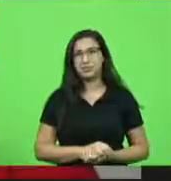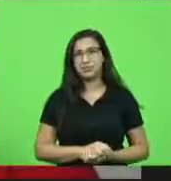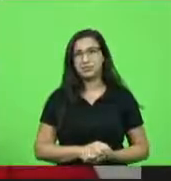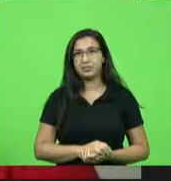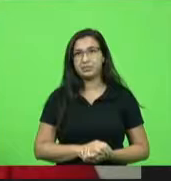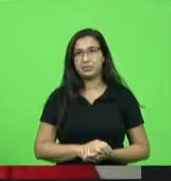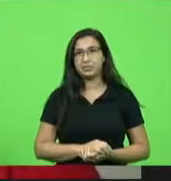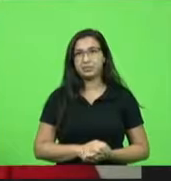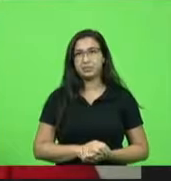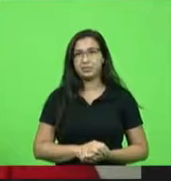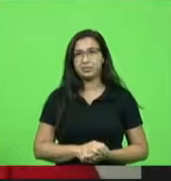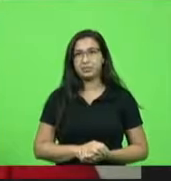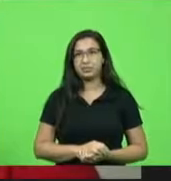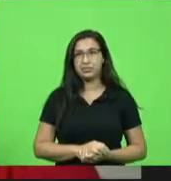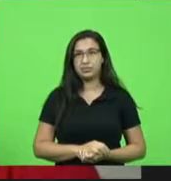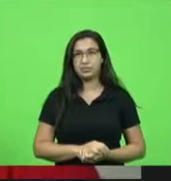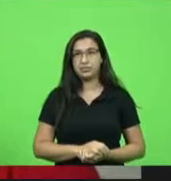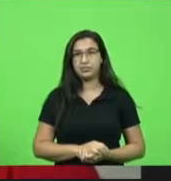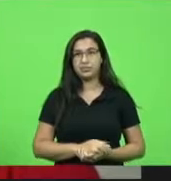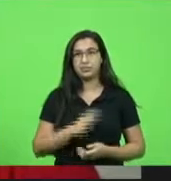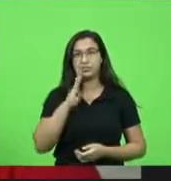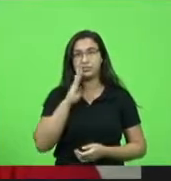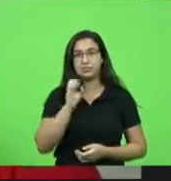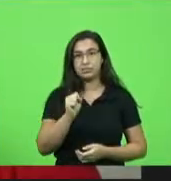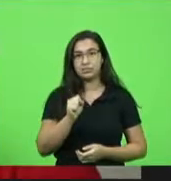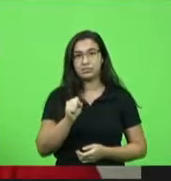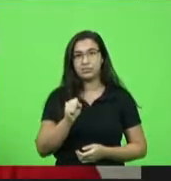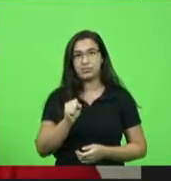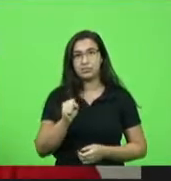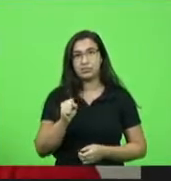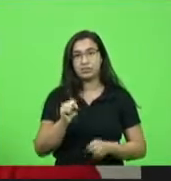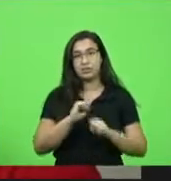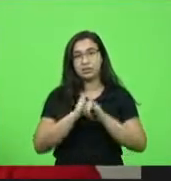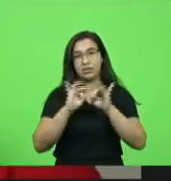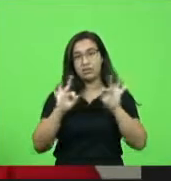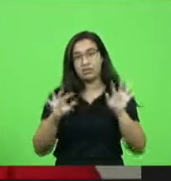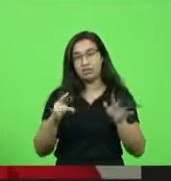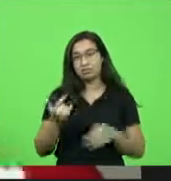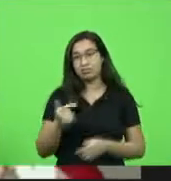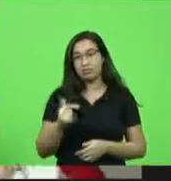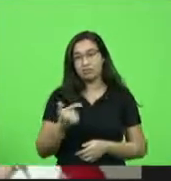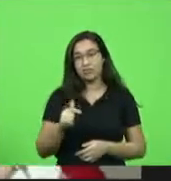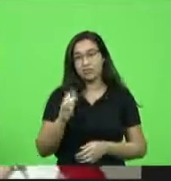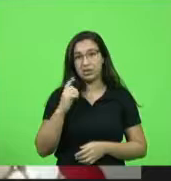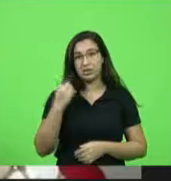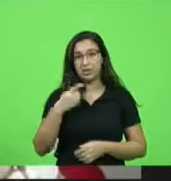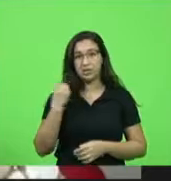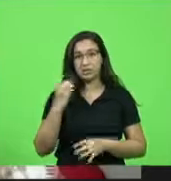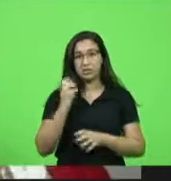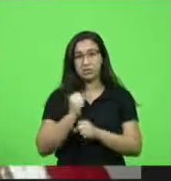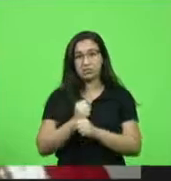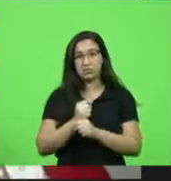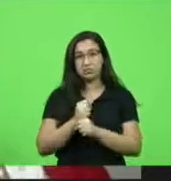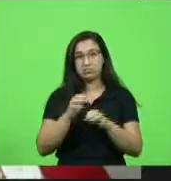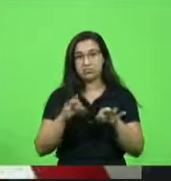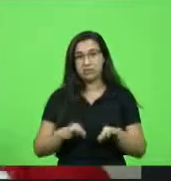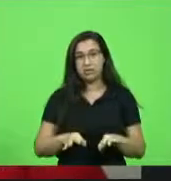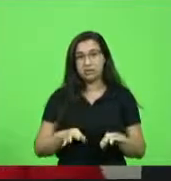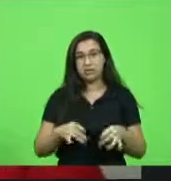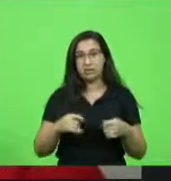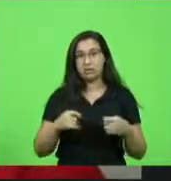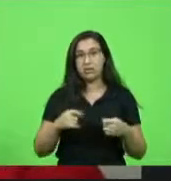Deputado Bruno Souza, lamento, mas é visível, não temos quórum. Infelizmente, ficará isso para a próxima